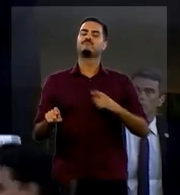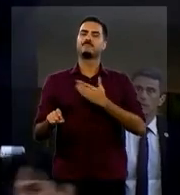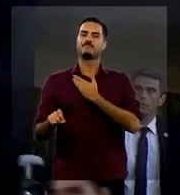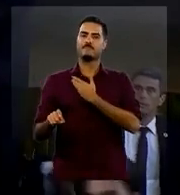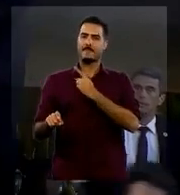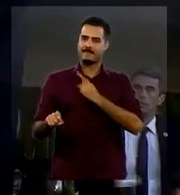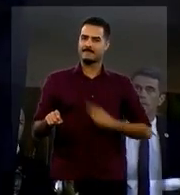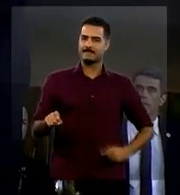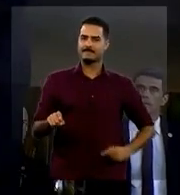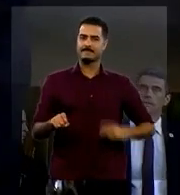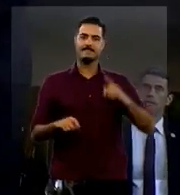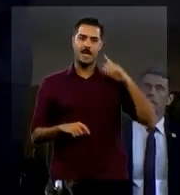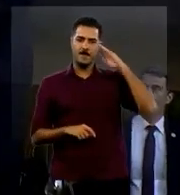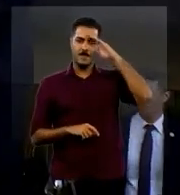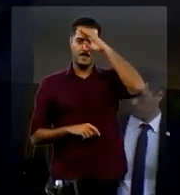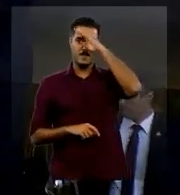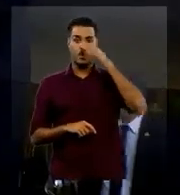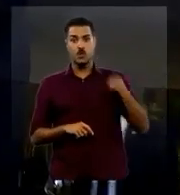inicia.